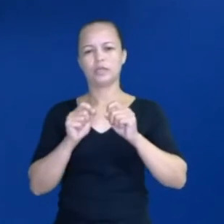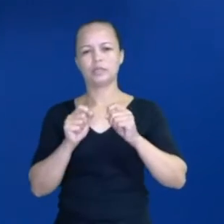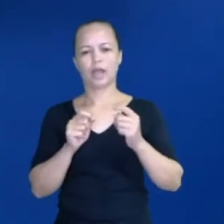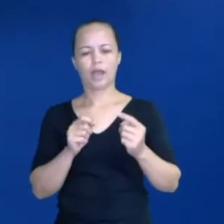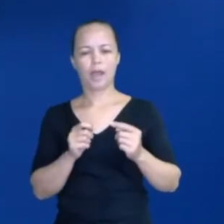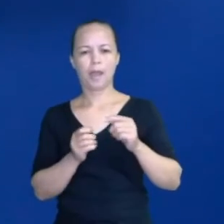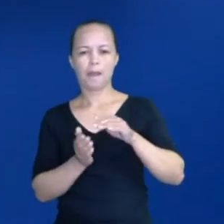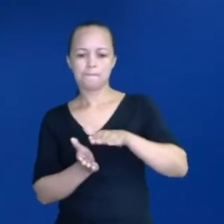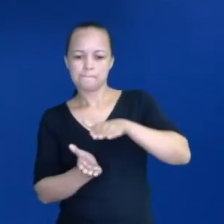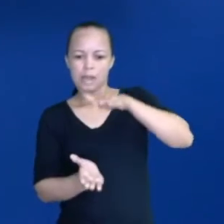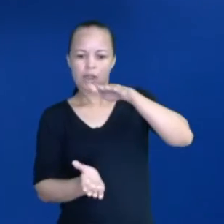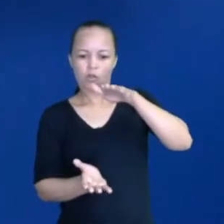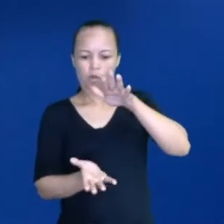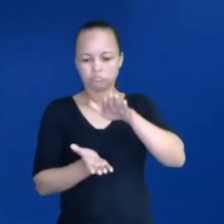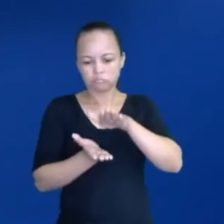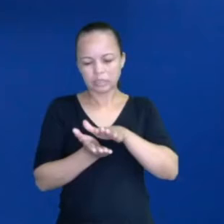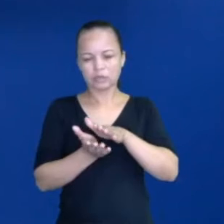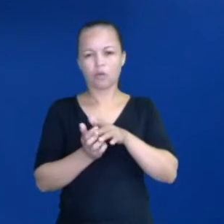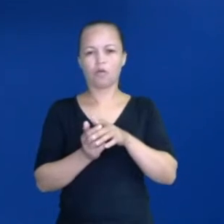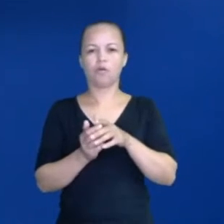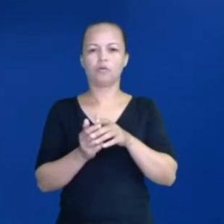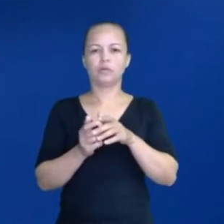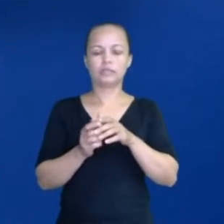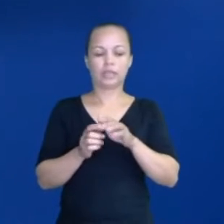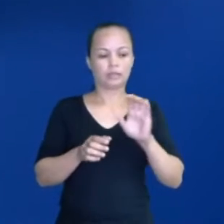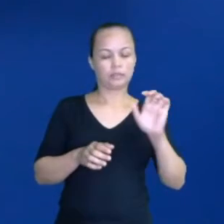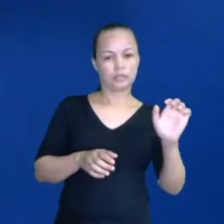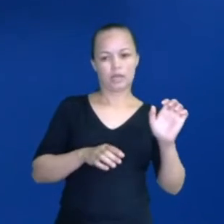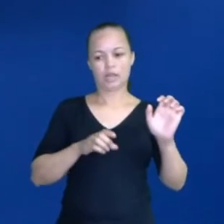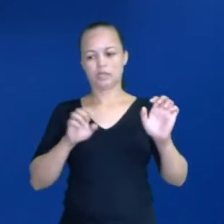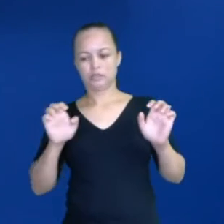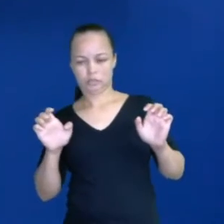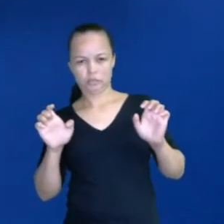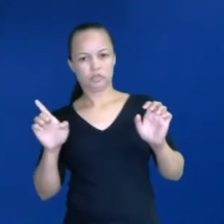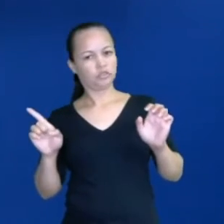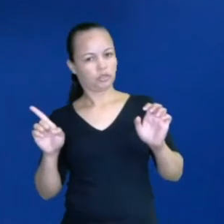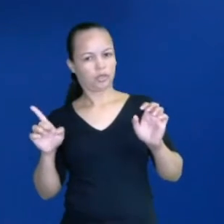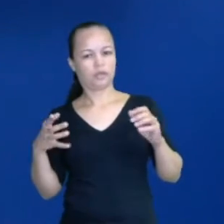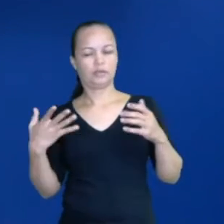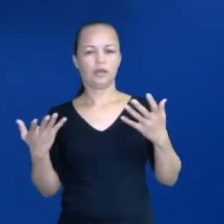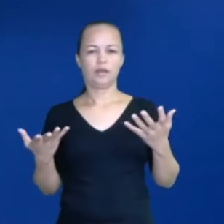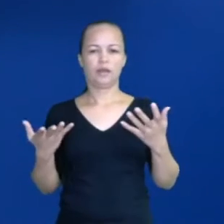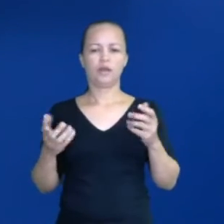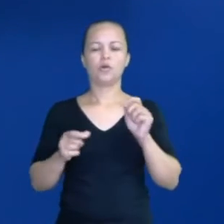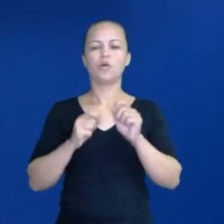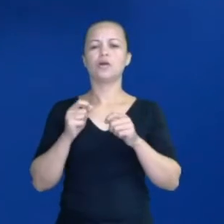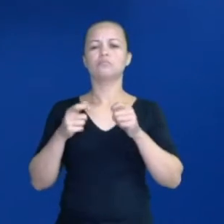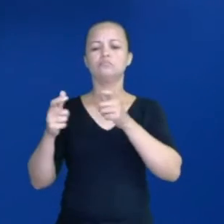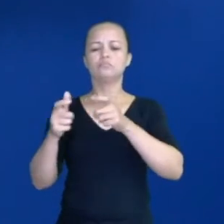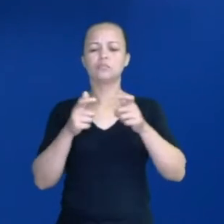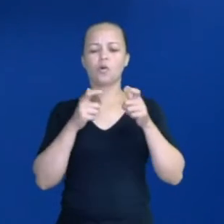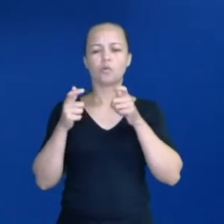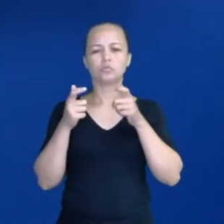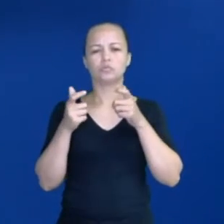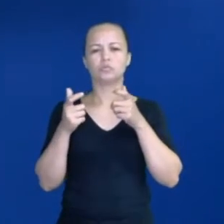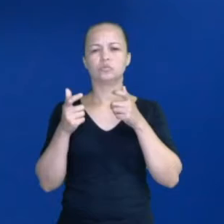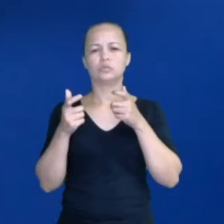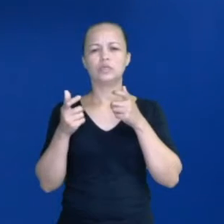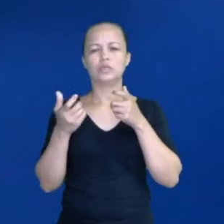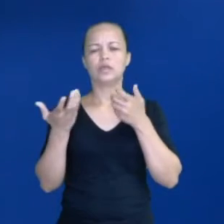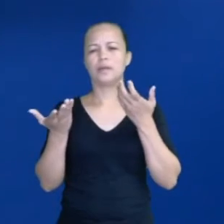maior, o que está menor, o que está à direita e o que está à esquerda. Quais são os pontos que você tem que levar